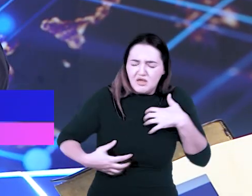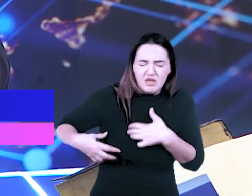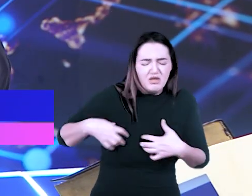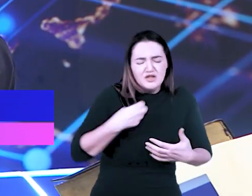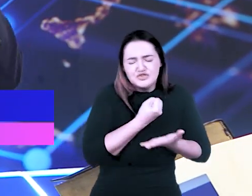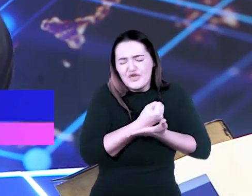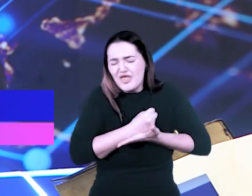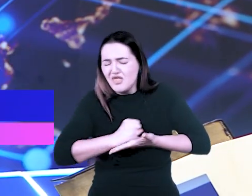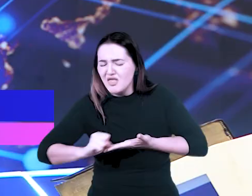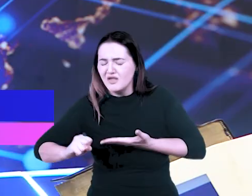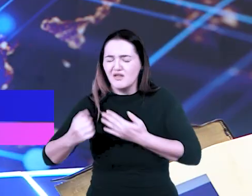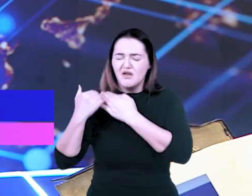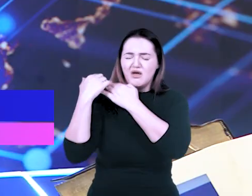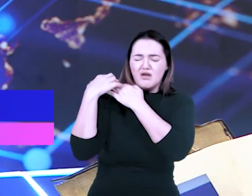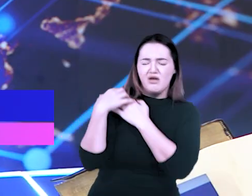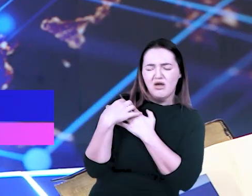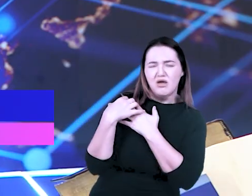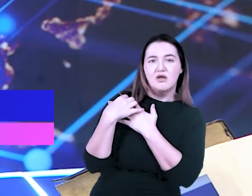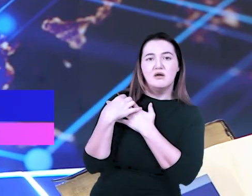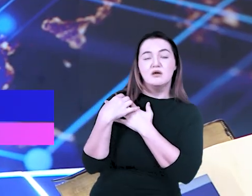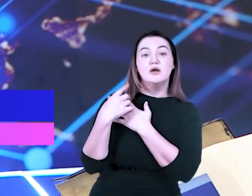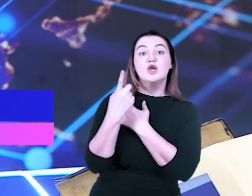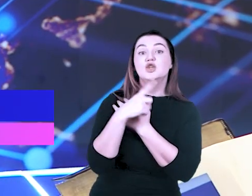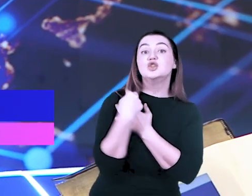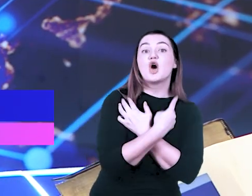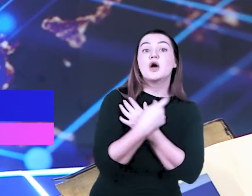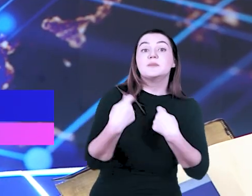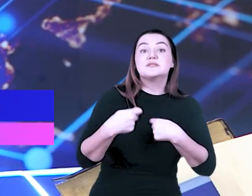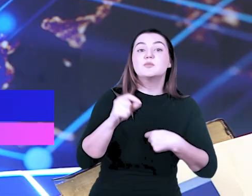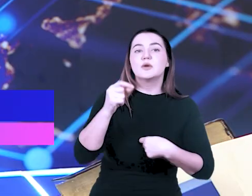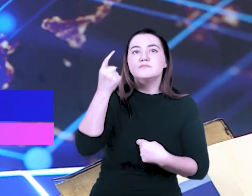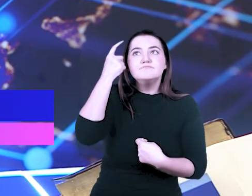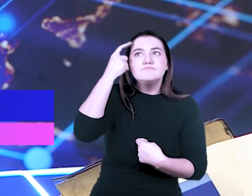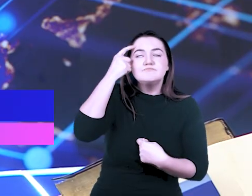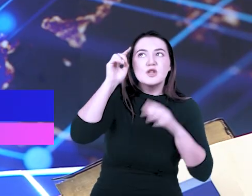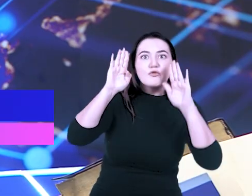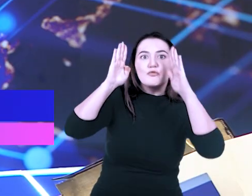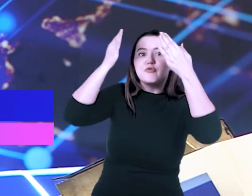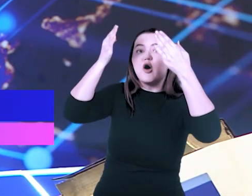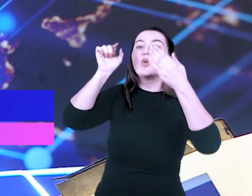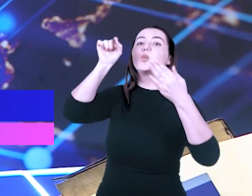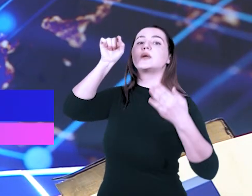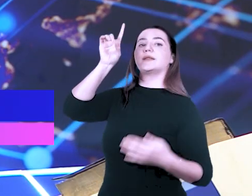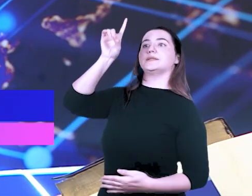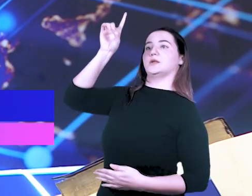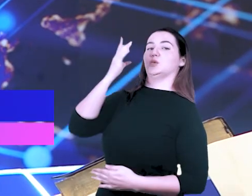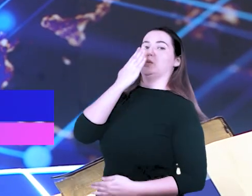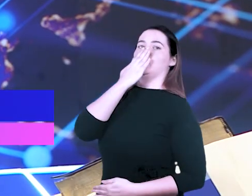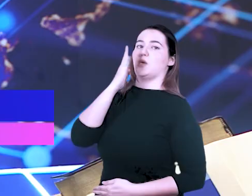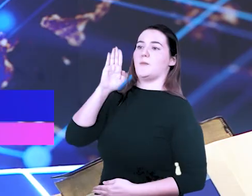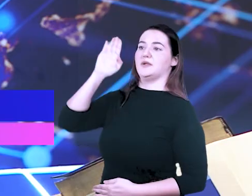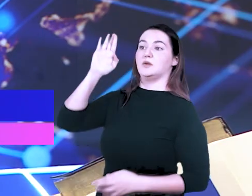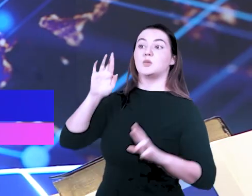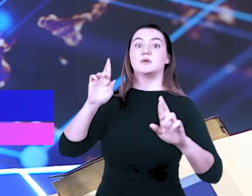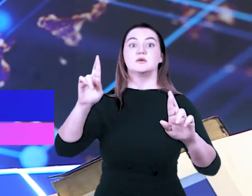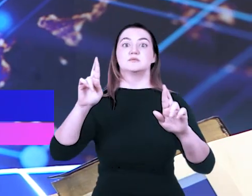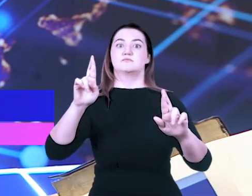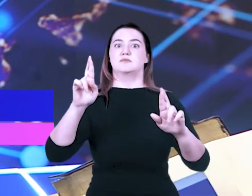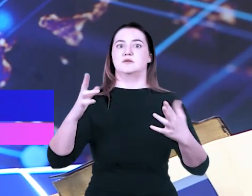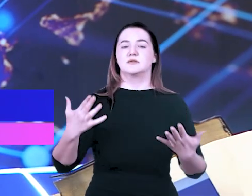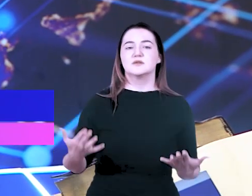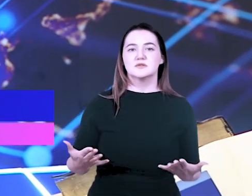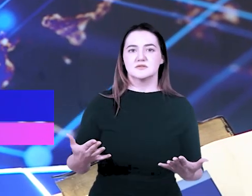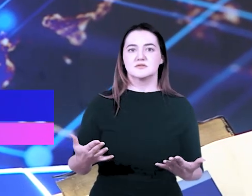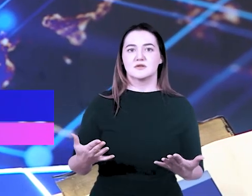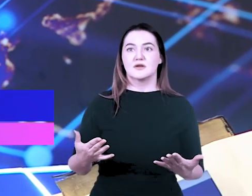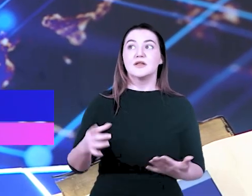pesado sobre o ombro do que já é, mas nós precisamos agir com esperança. Precisamos agir como quem entende e